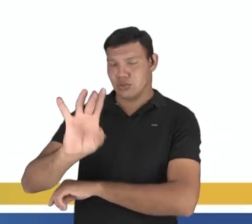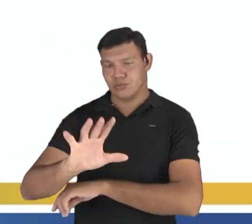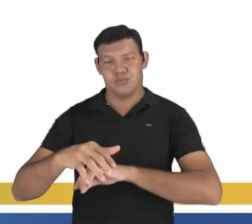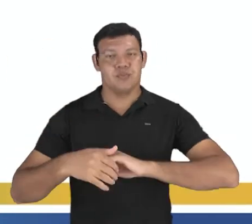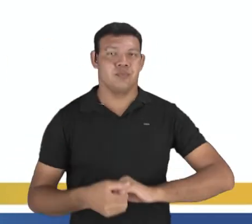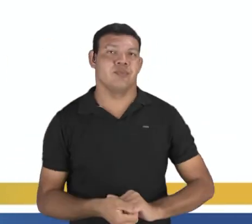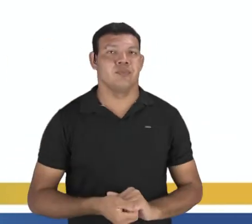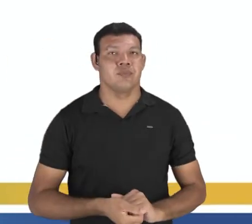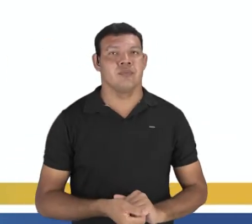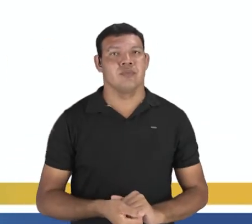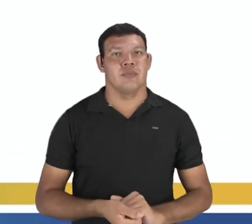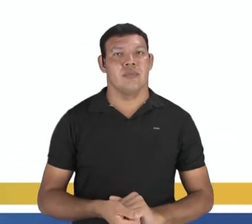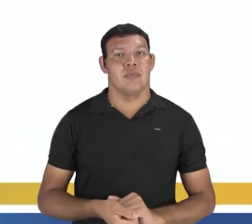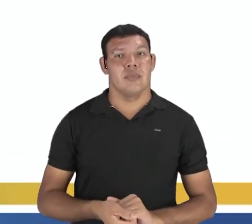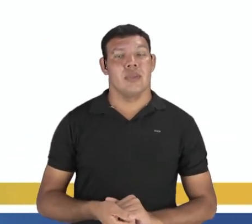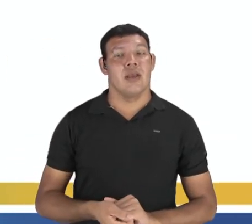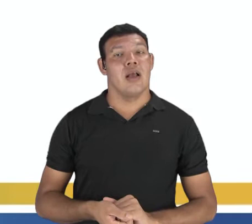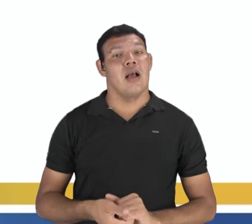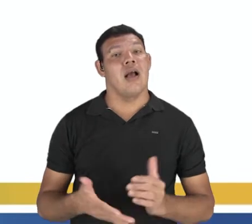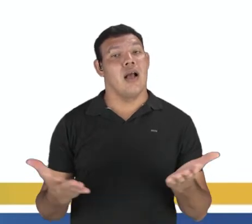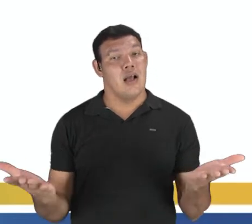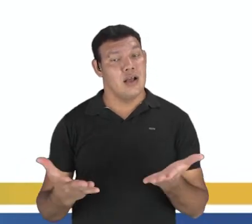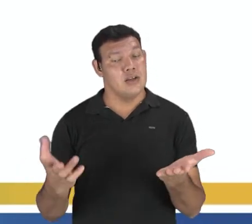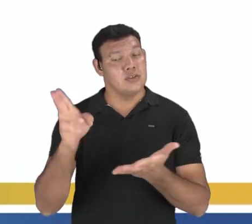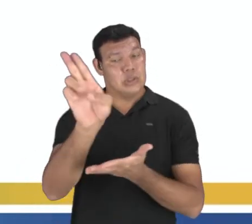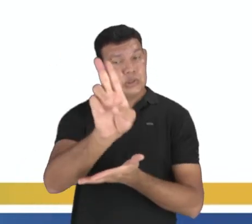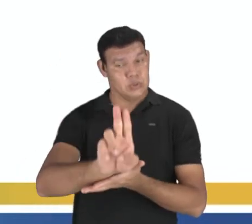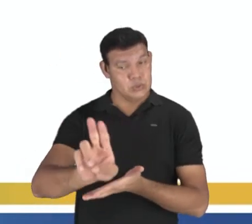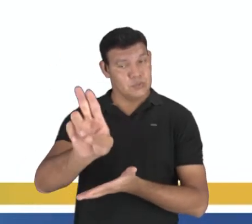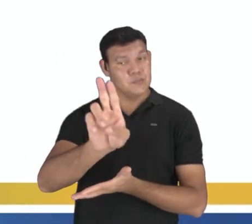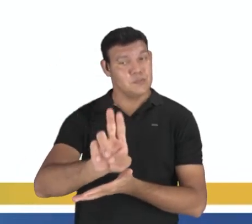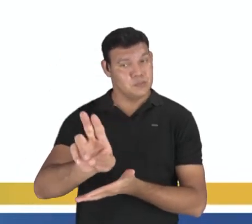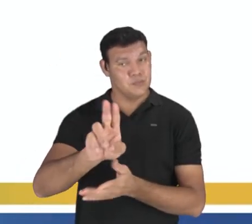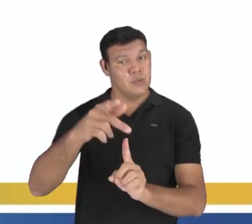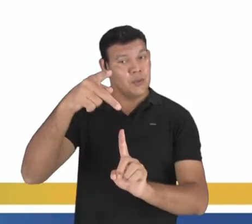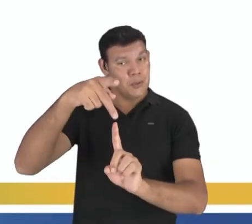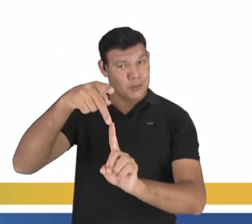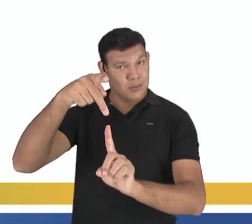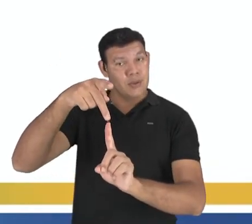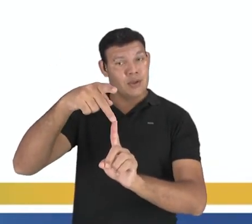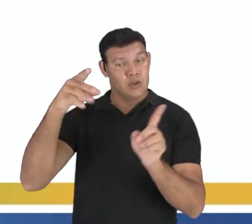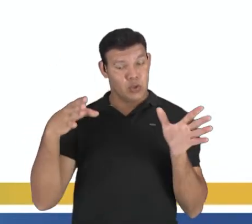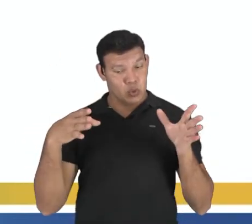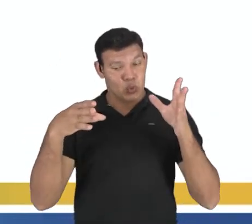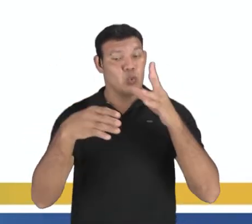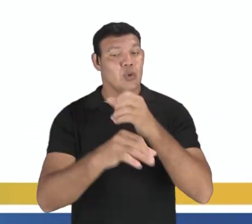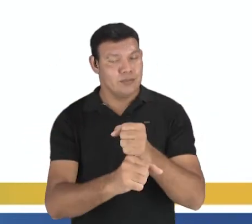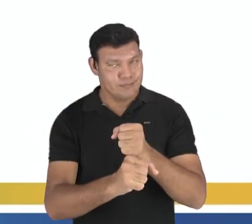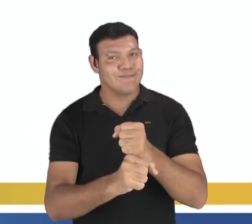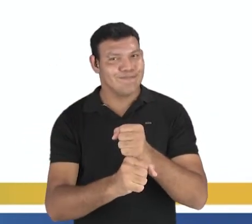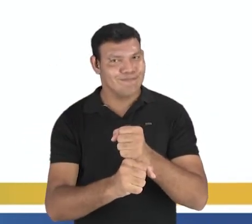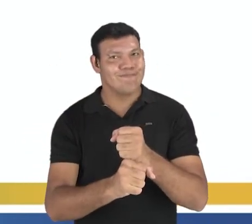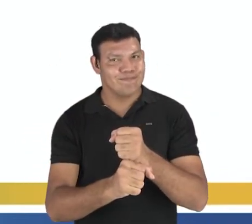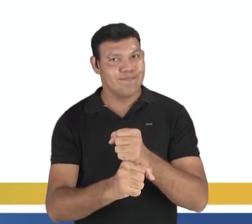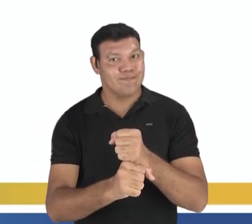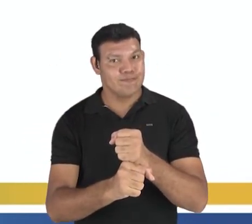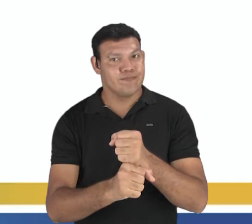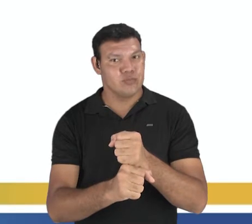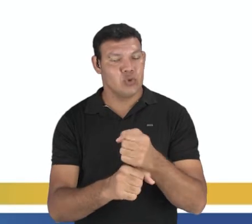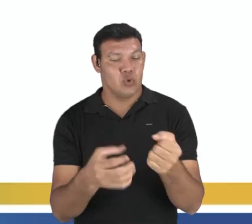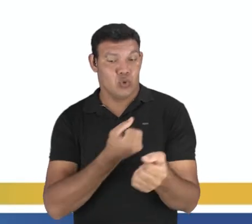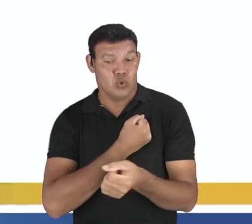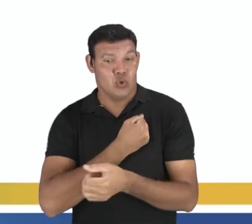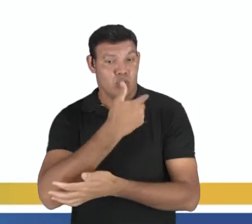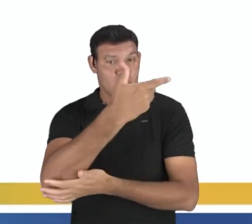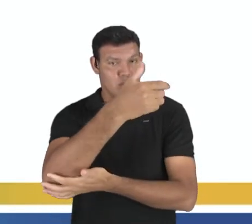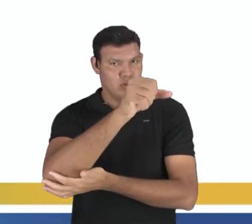valor. Nesse caso, nós vamos aplicar agora o princípio aditivo no 28.